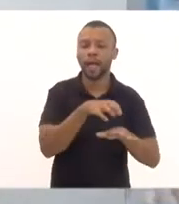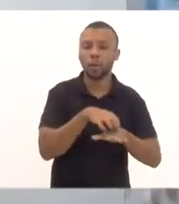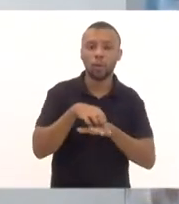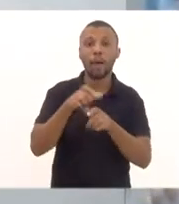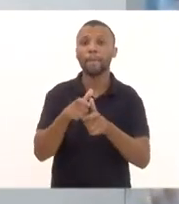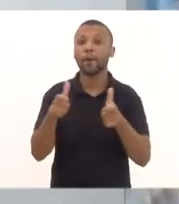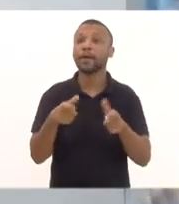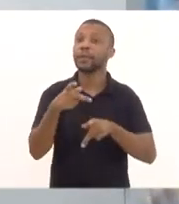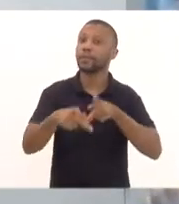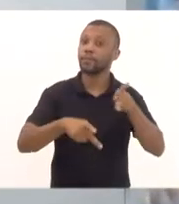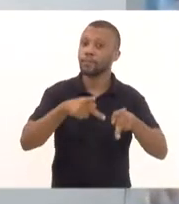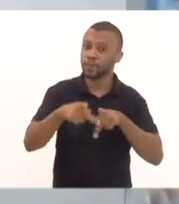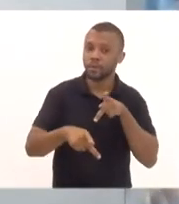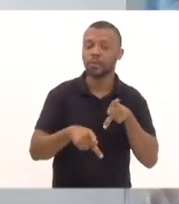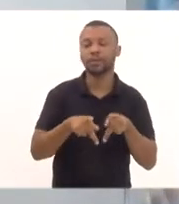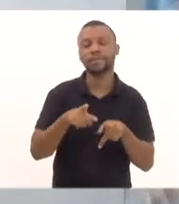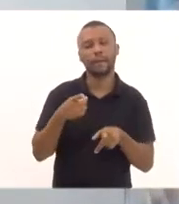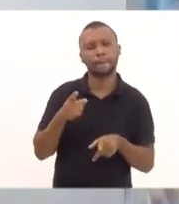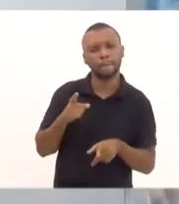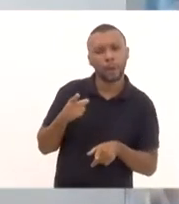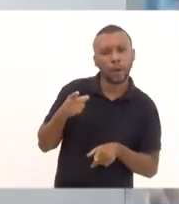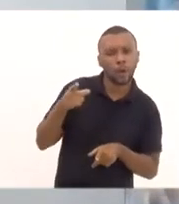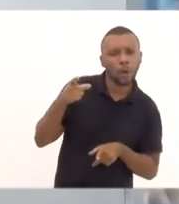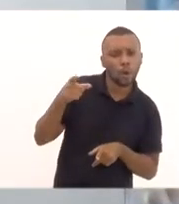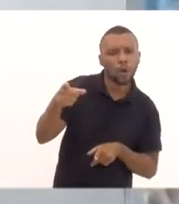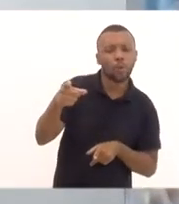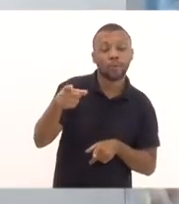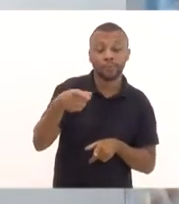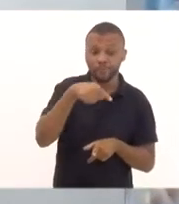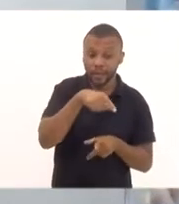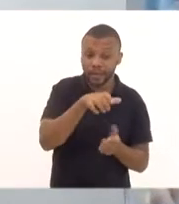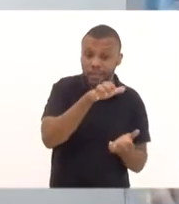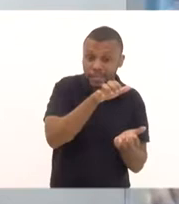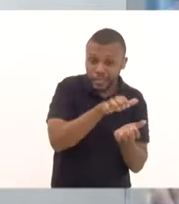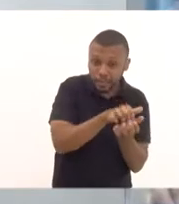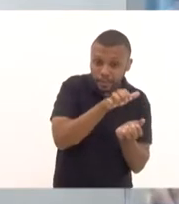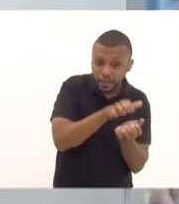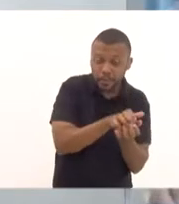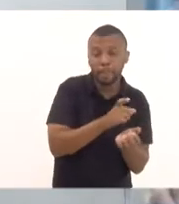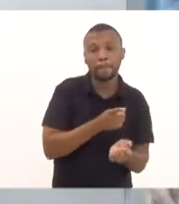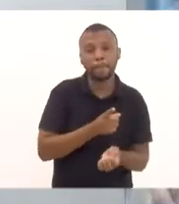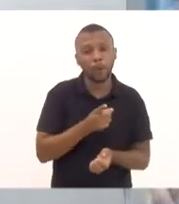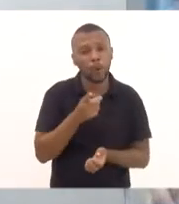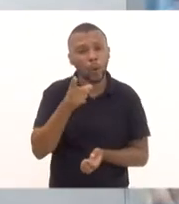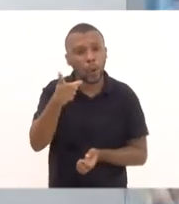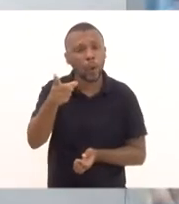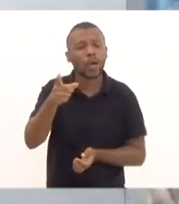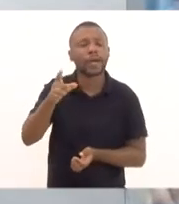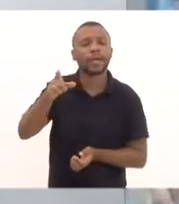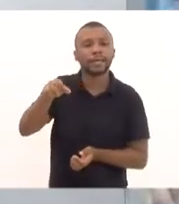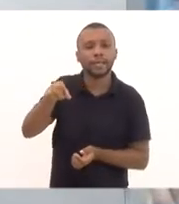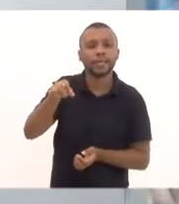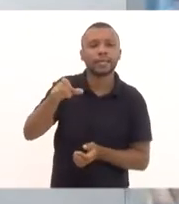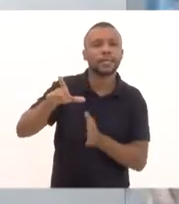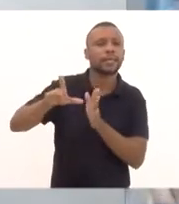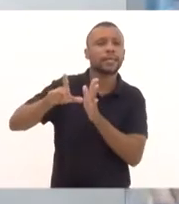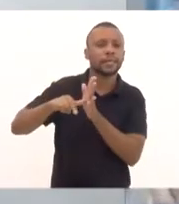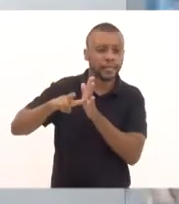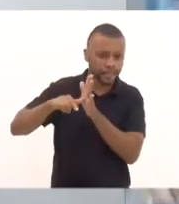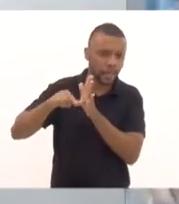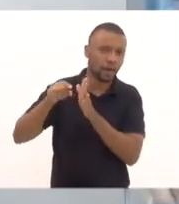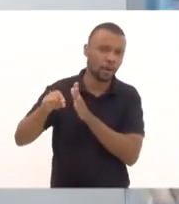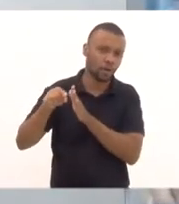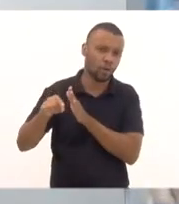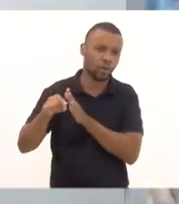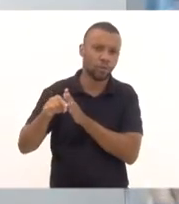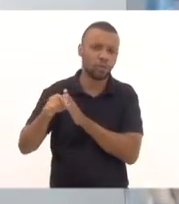que vem da ponta desse município centro da cidade no trem que vem parando e trinta e quatro estações repetição tá coisas então